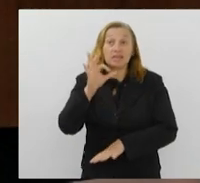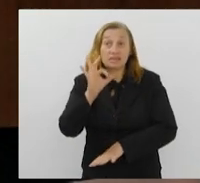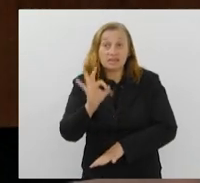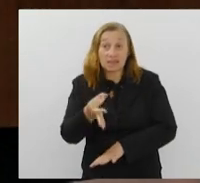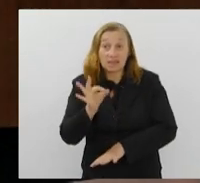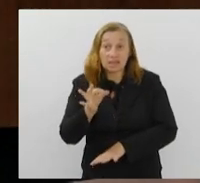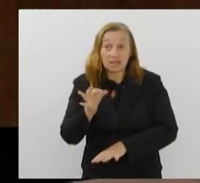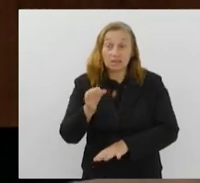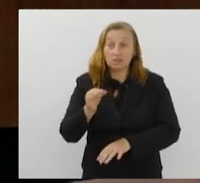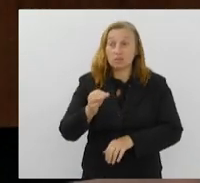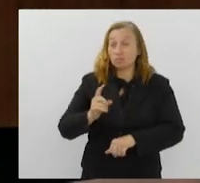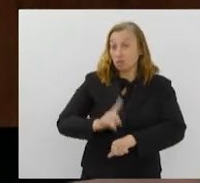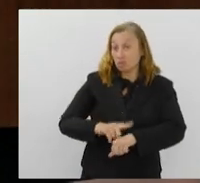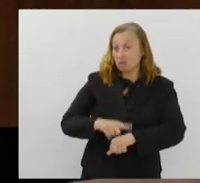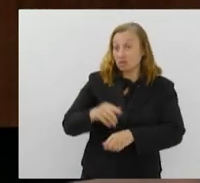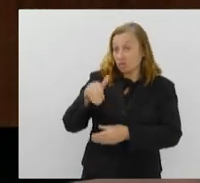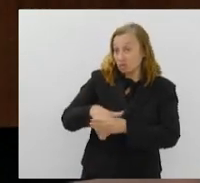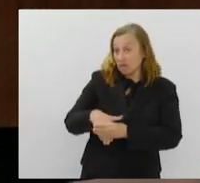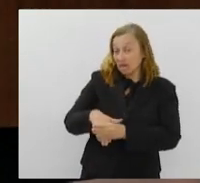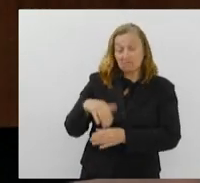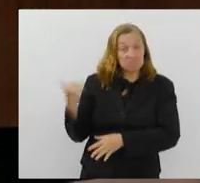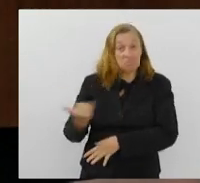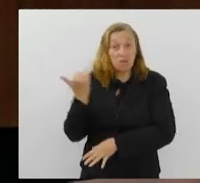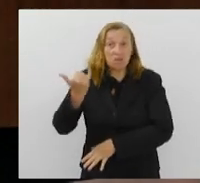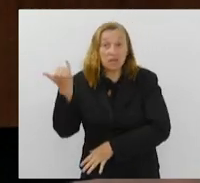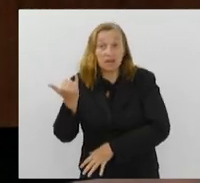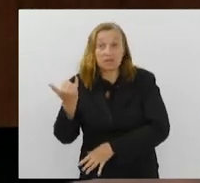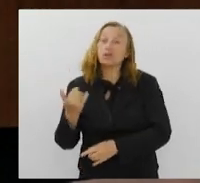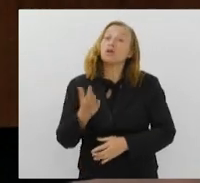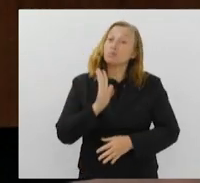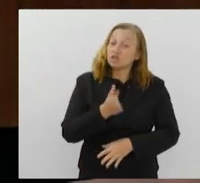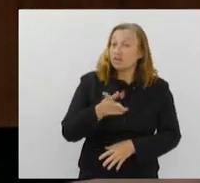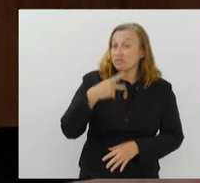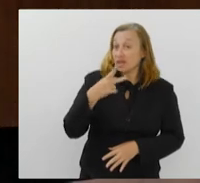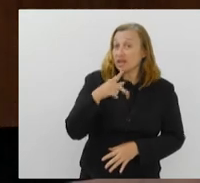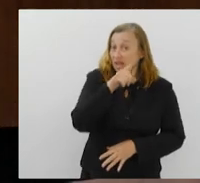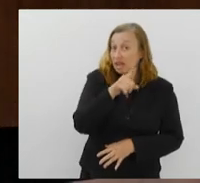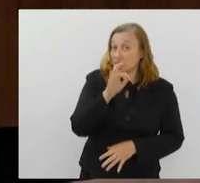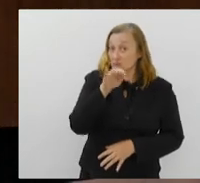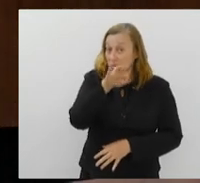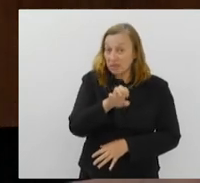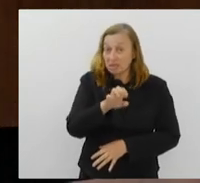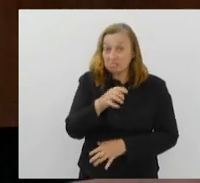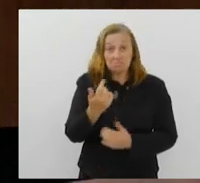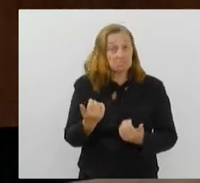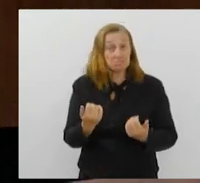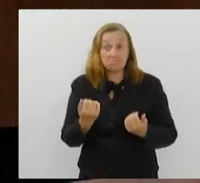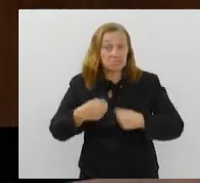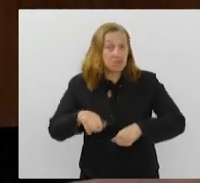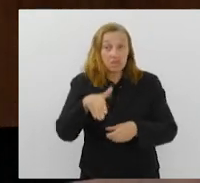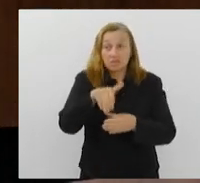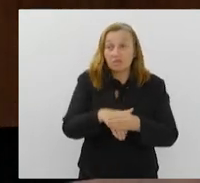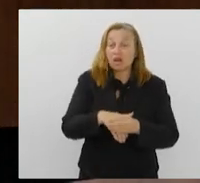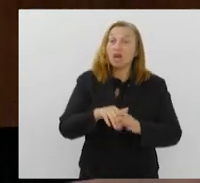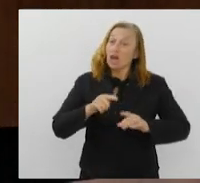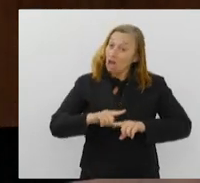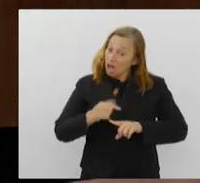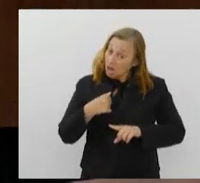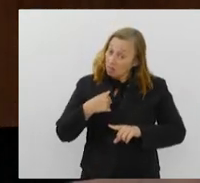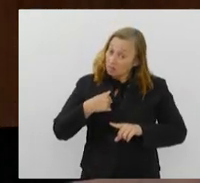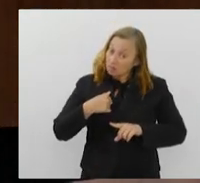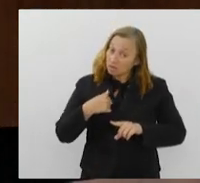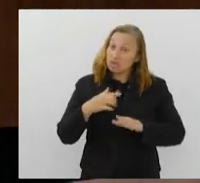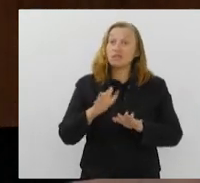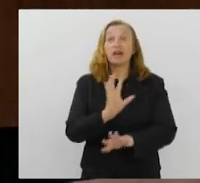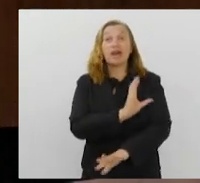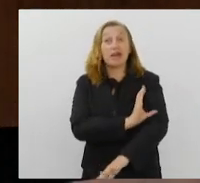ele votar ou não, pouco importava, porque ele, como eu disse, é um suplente e não vota. Ainda assim, eu tive a decência, eu